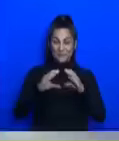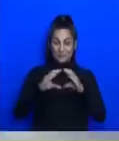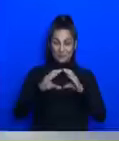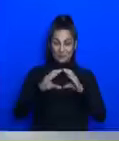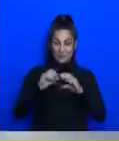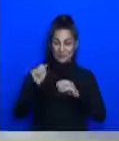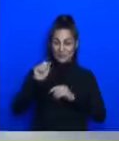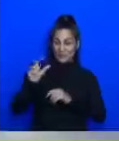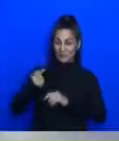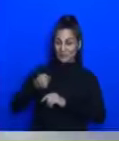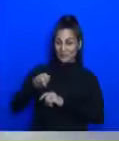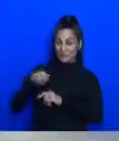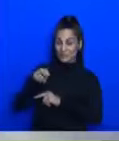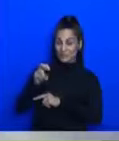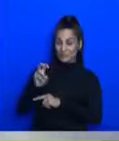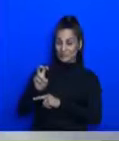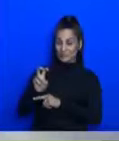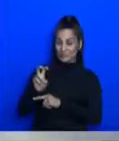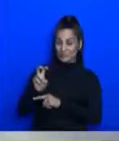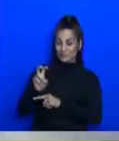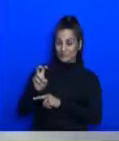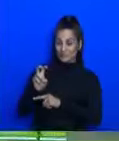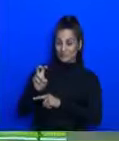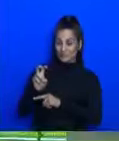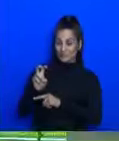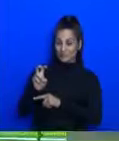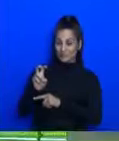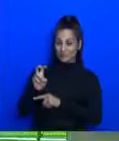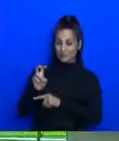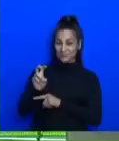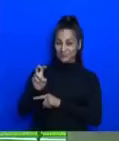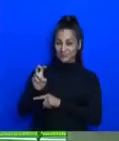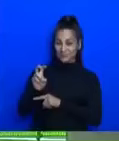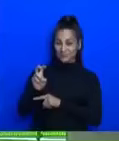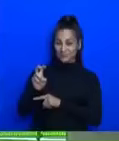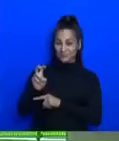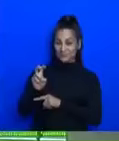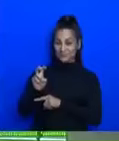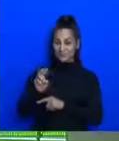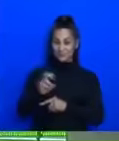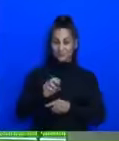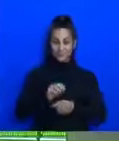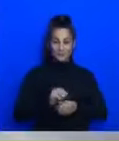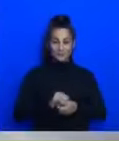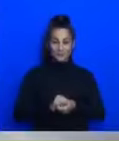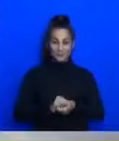Bola azul, número 5.